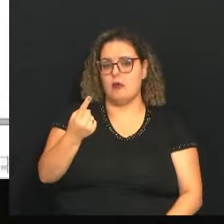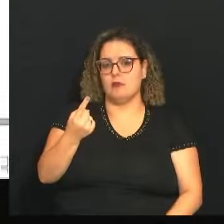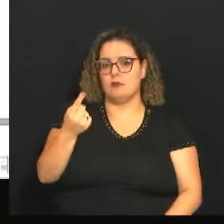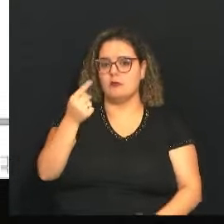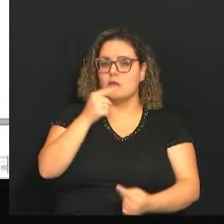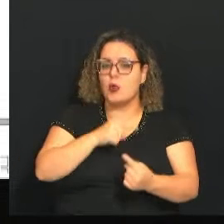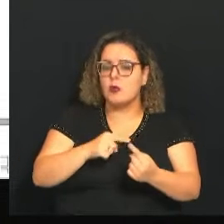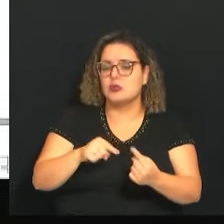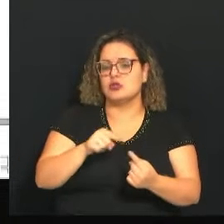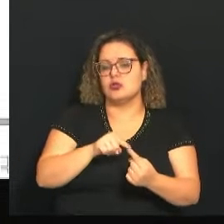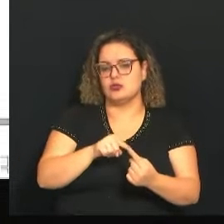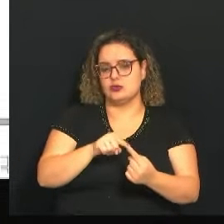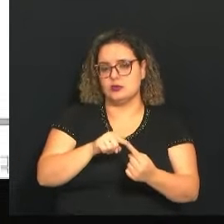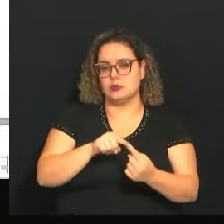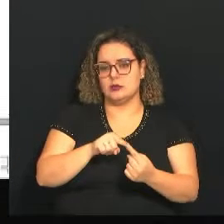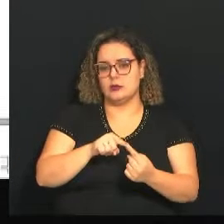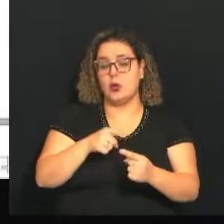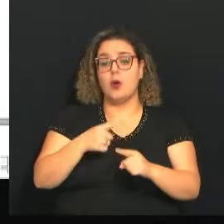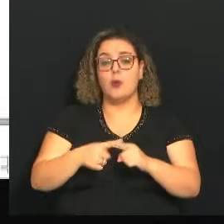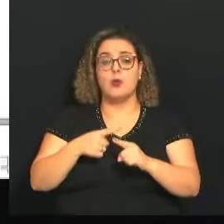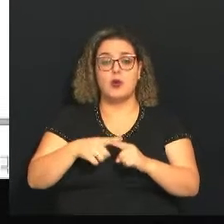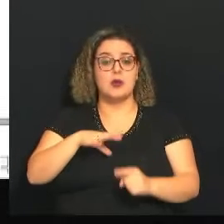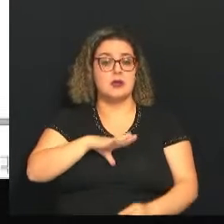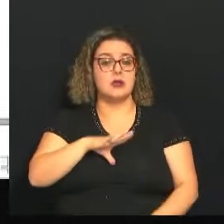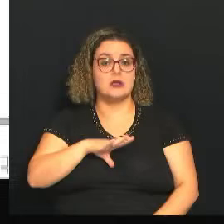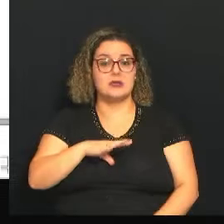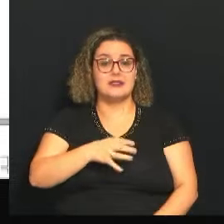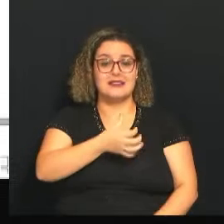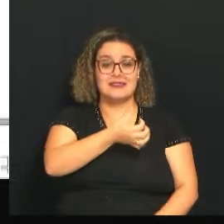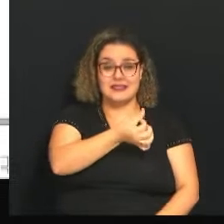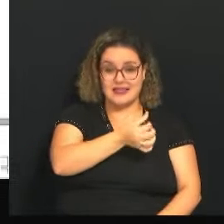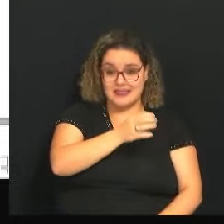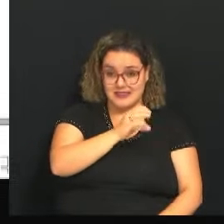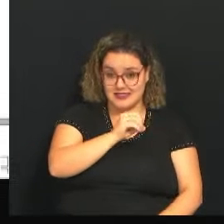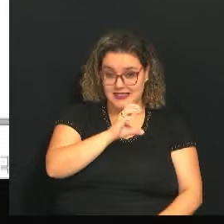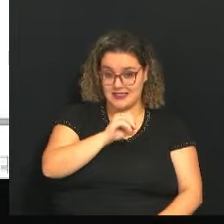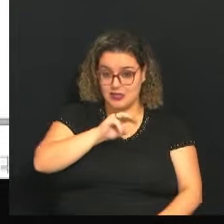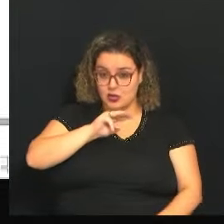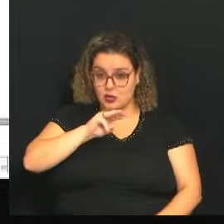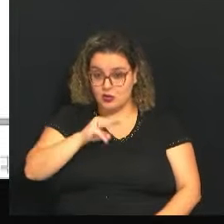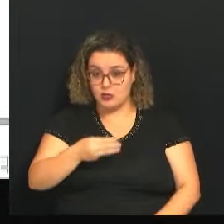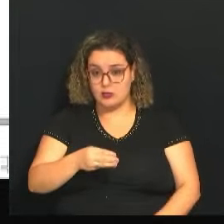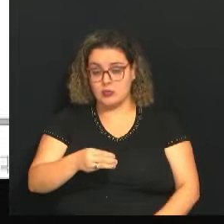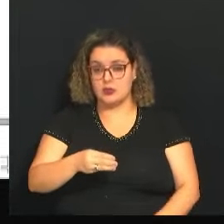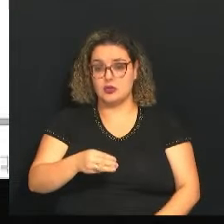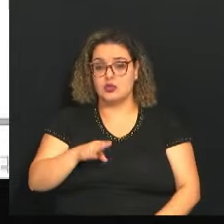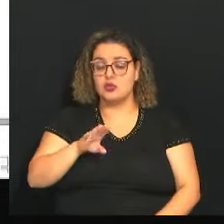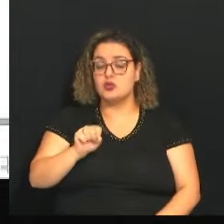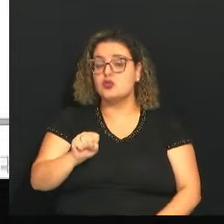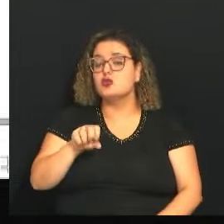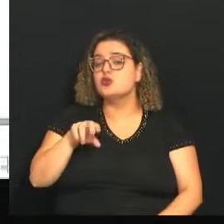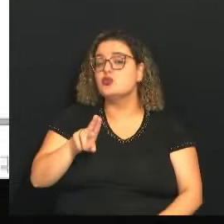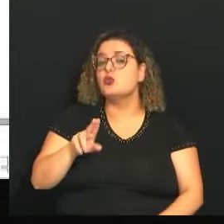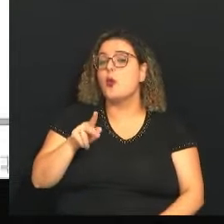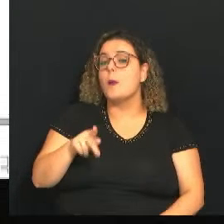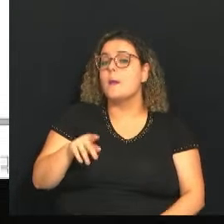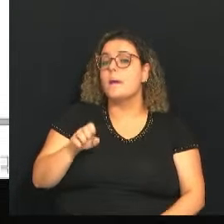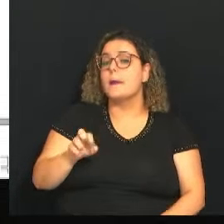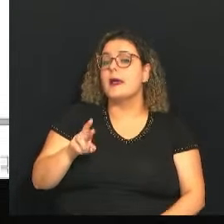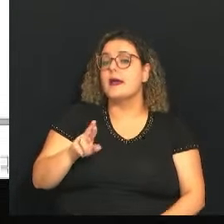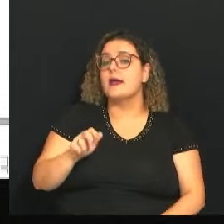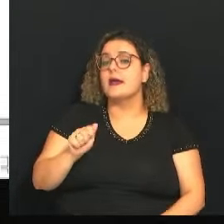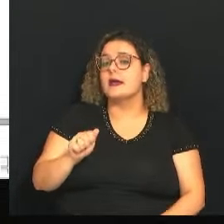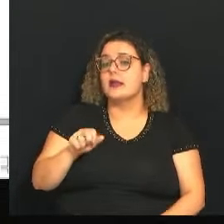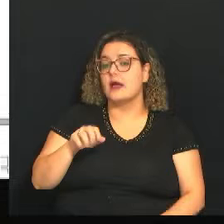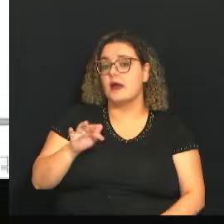cidade teve praticamente 600 milhões de superávit primário, que é muito maior que o 79